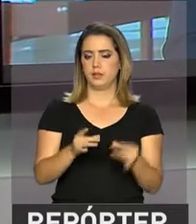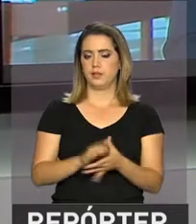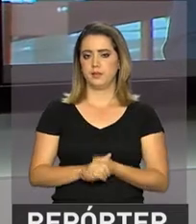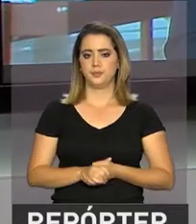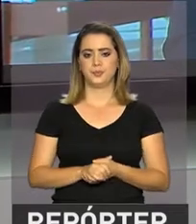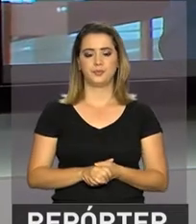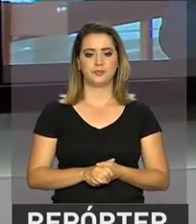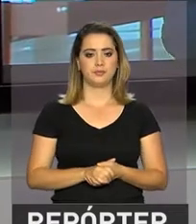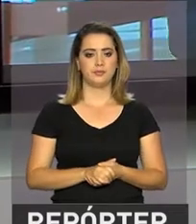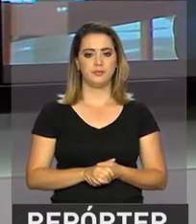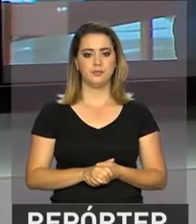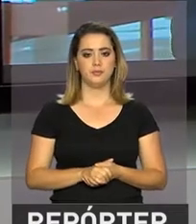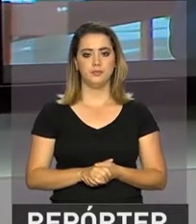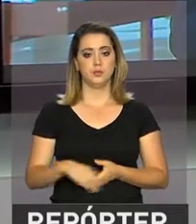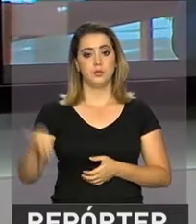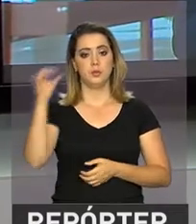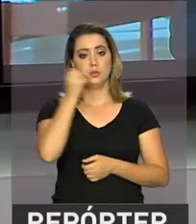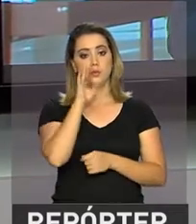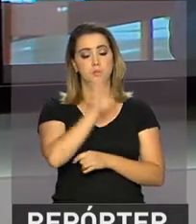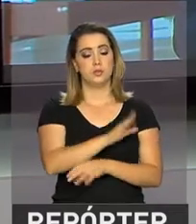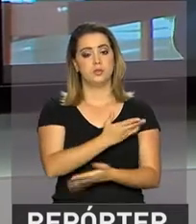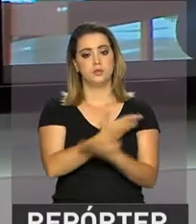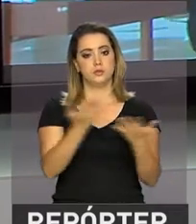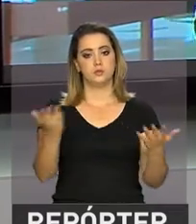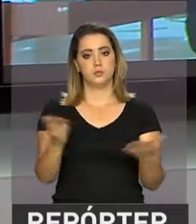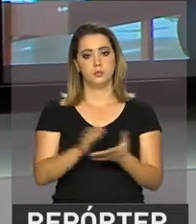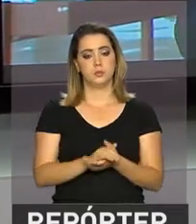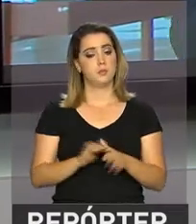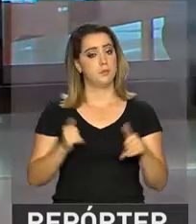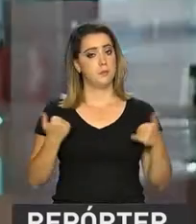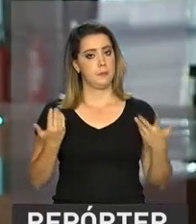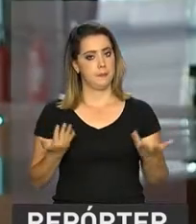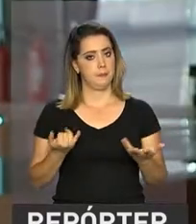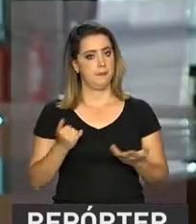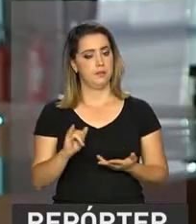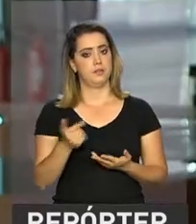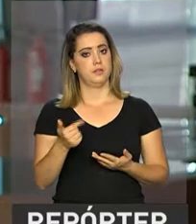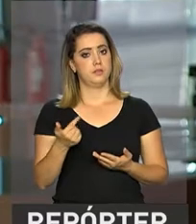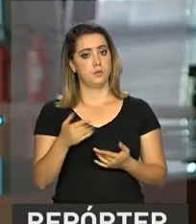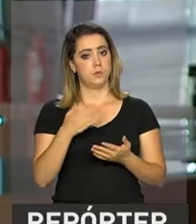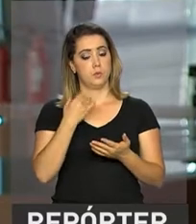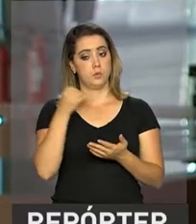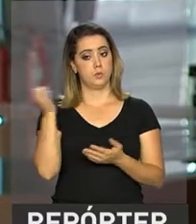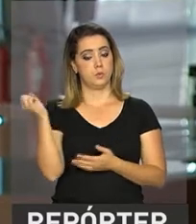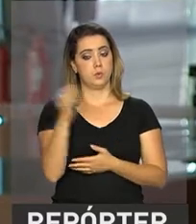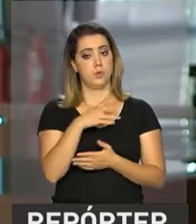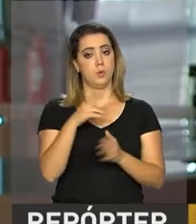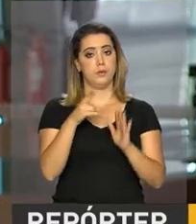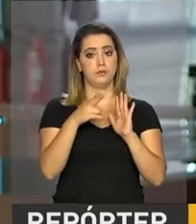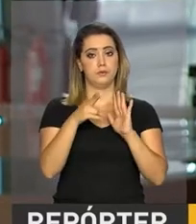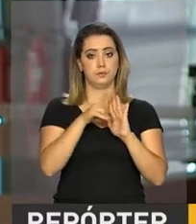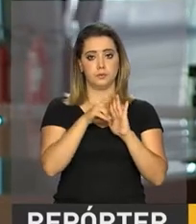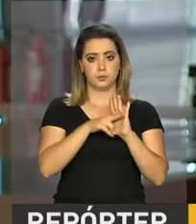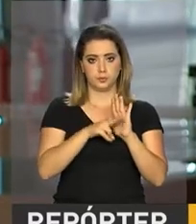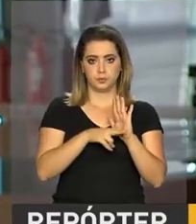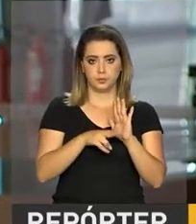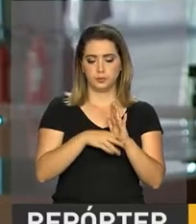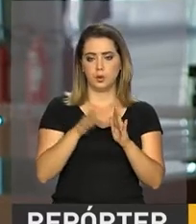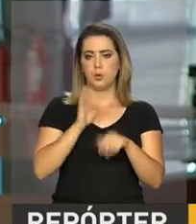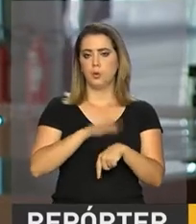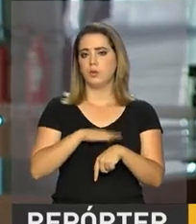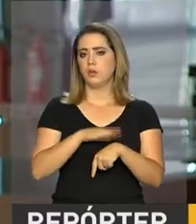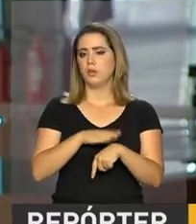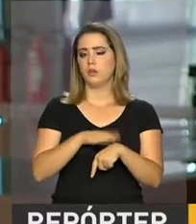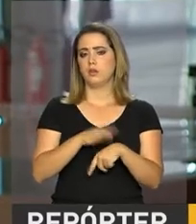Ney. Boa tarde, Lilian. Boa tarde a todos. Olha, Lilian, se não fosse editada essa nova medida provisória, o prazo